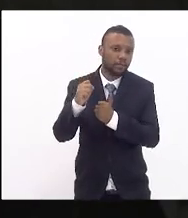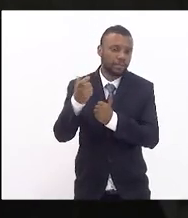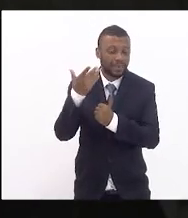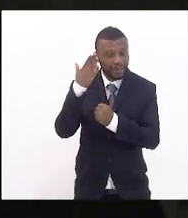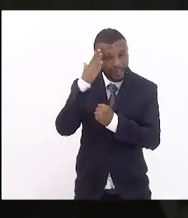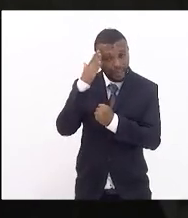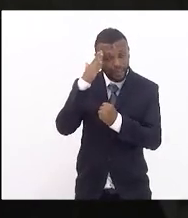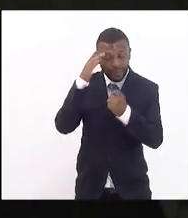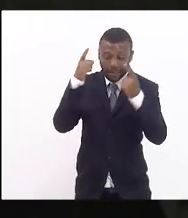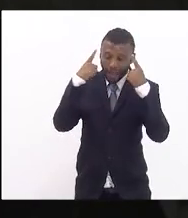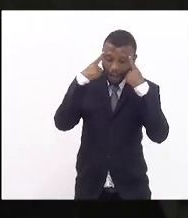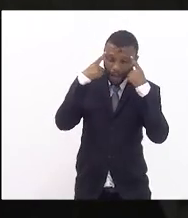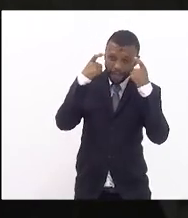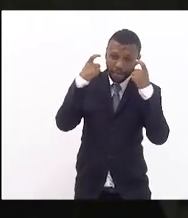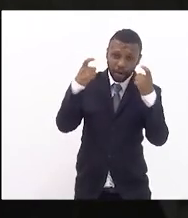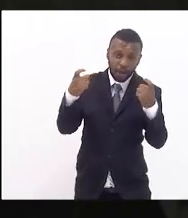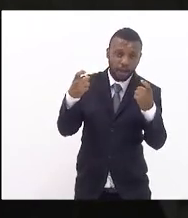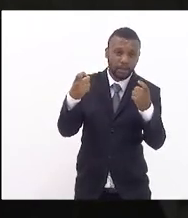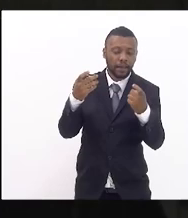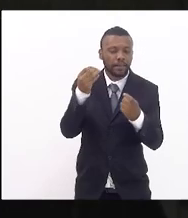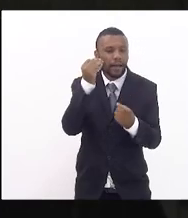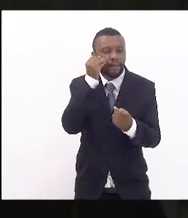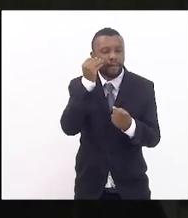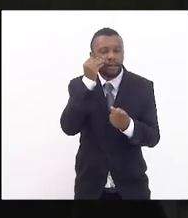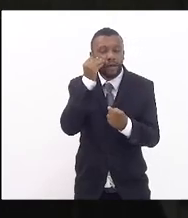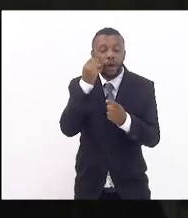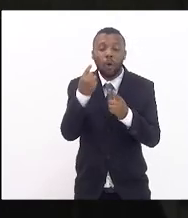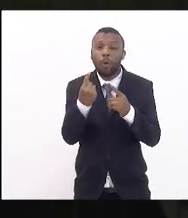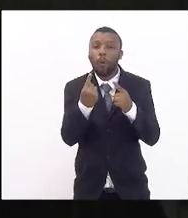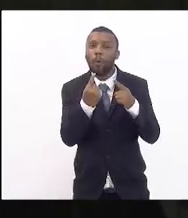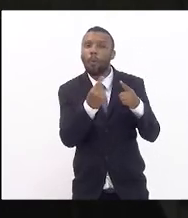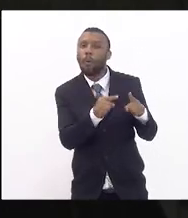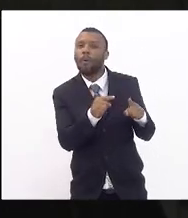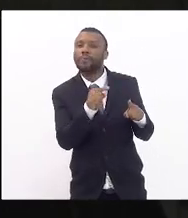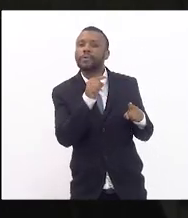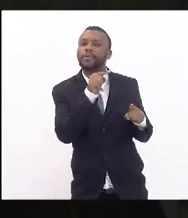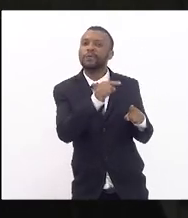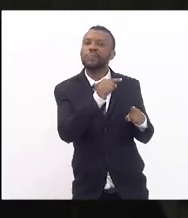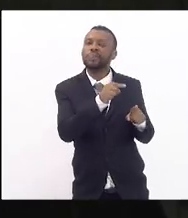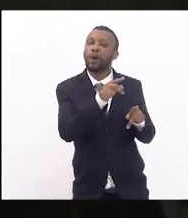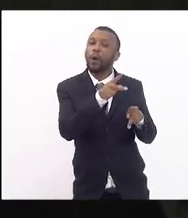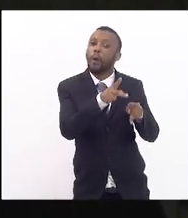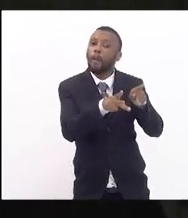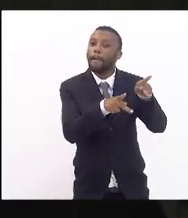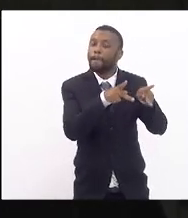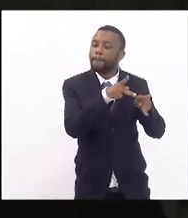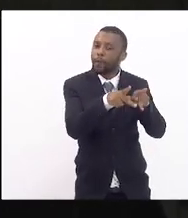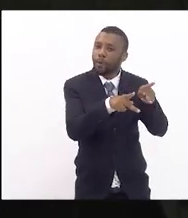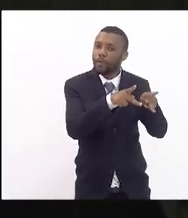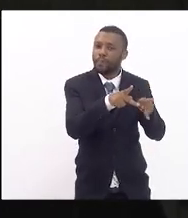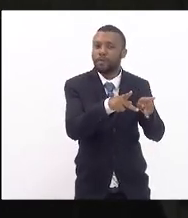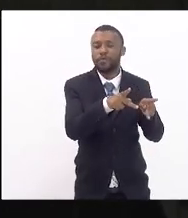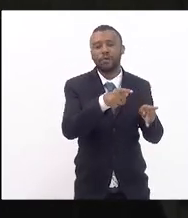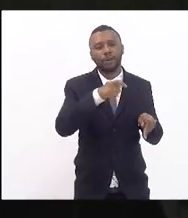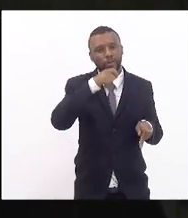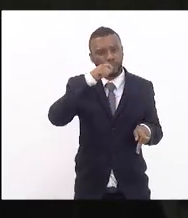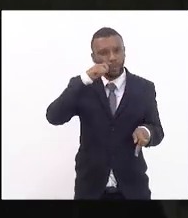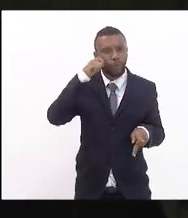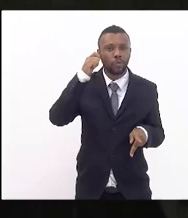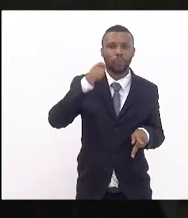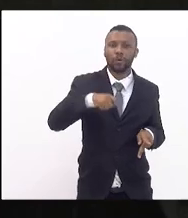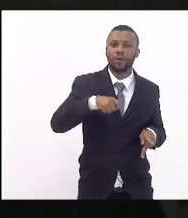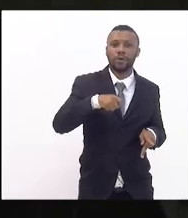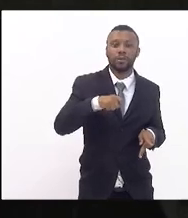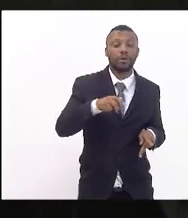se verificando contra o povo ucraniano, não com os líderes mundiais. Esses